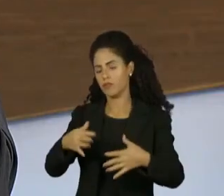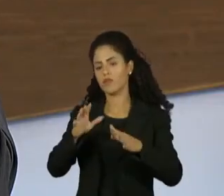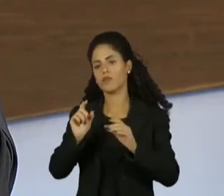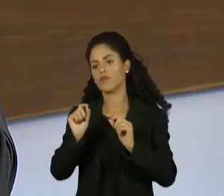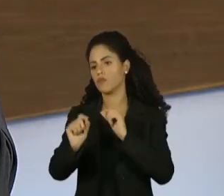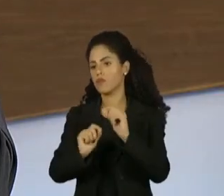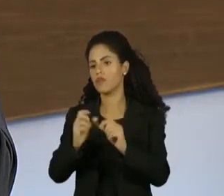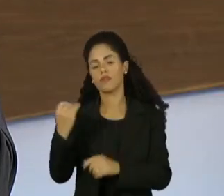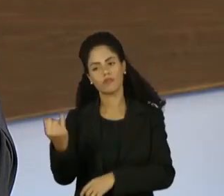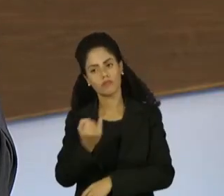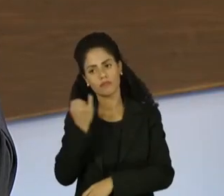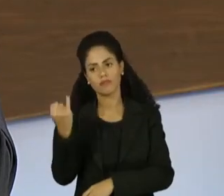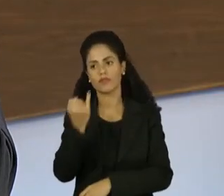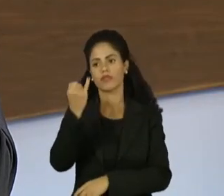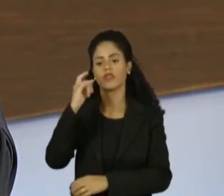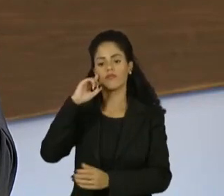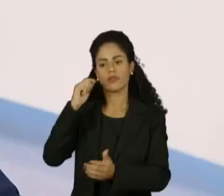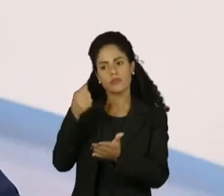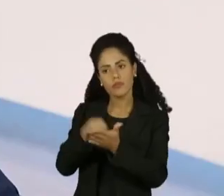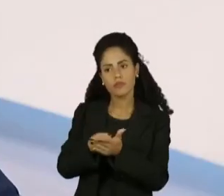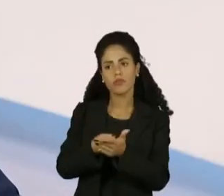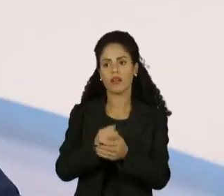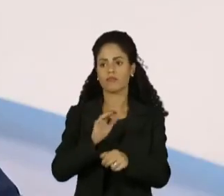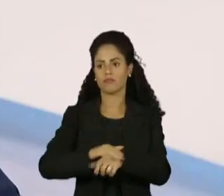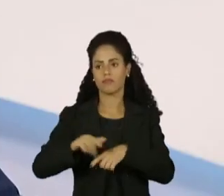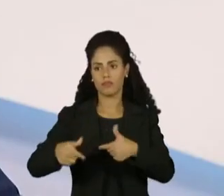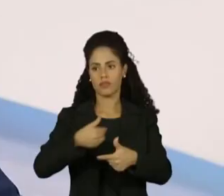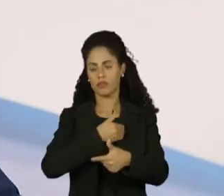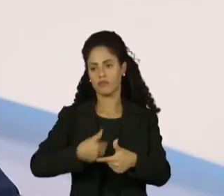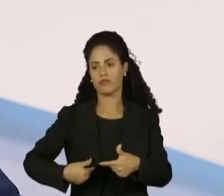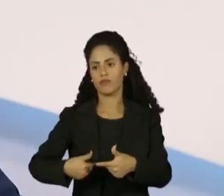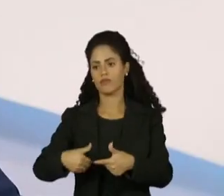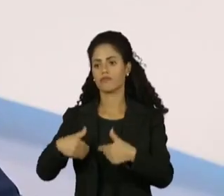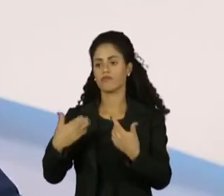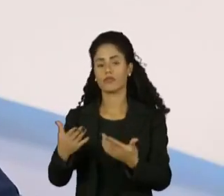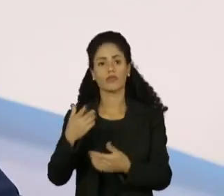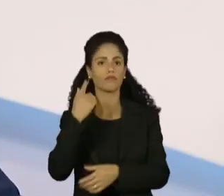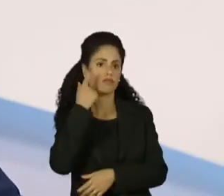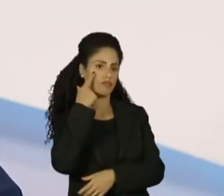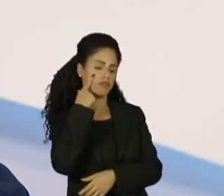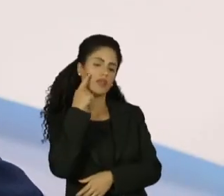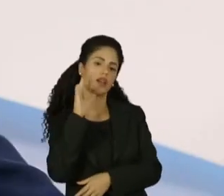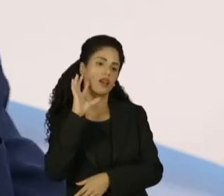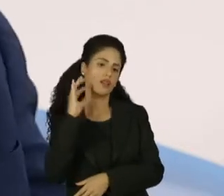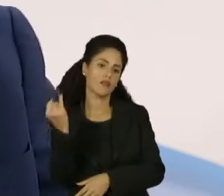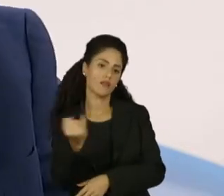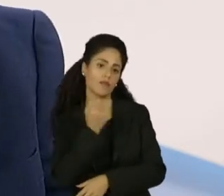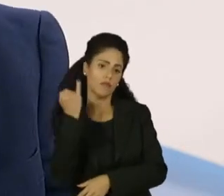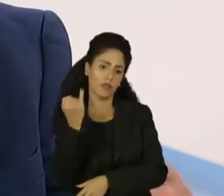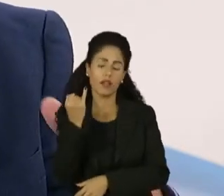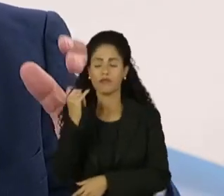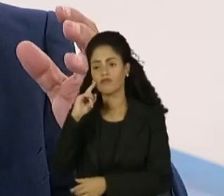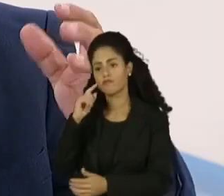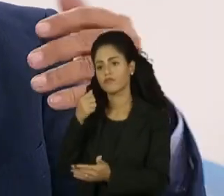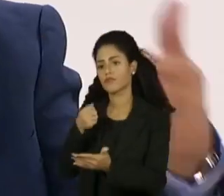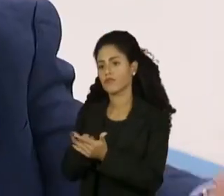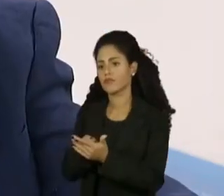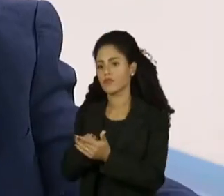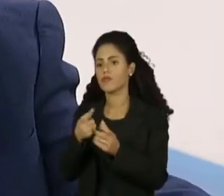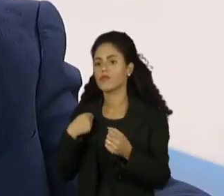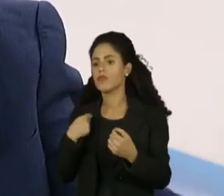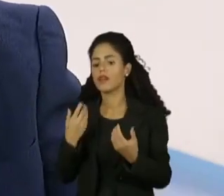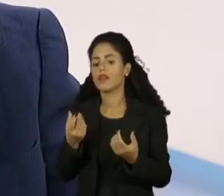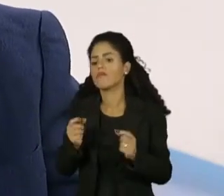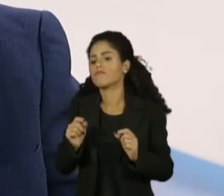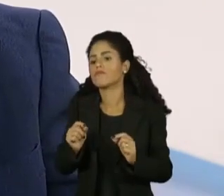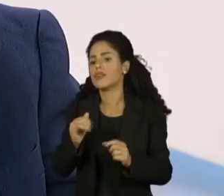bem importante na definição das políticas públicas. E tem um fato extremamente relevante, que é a redefinição de como vai se dar,